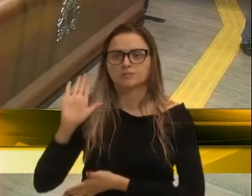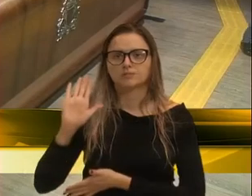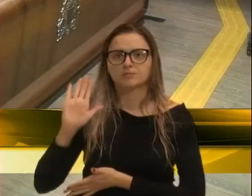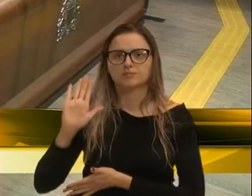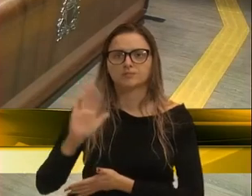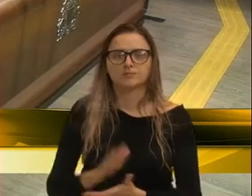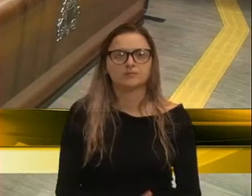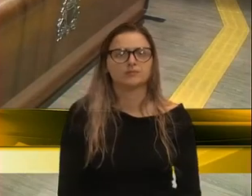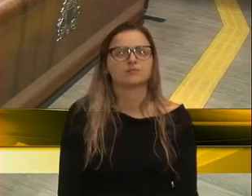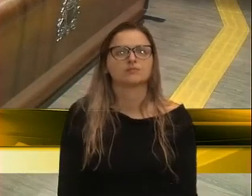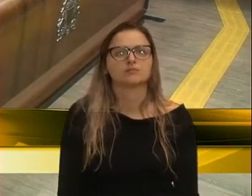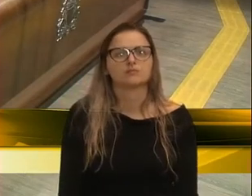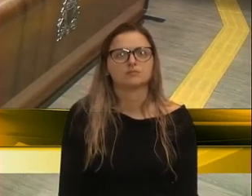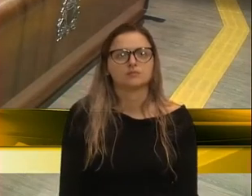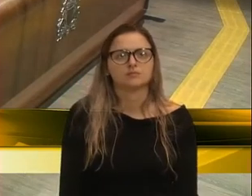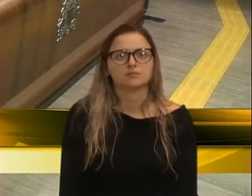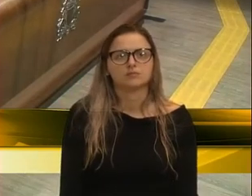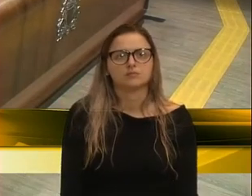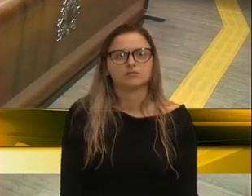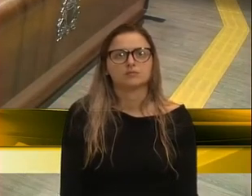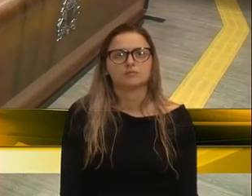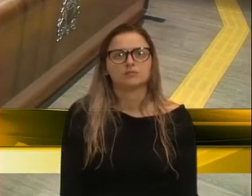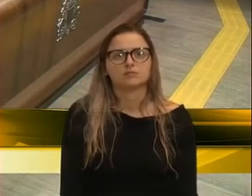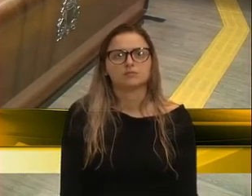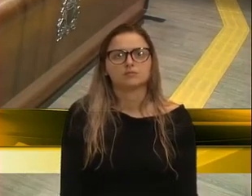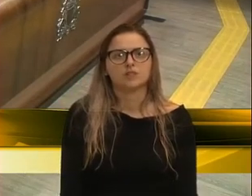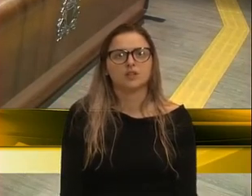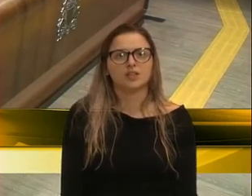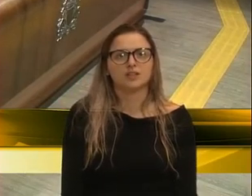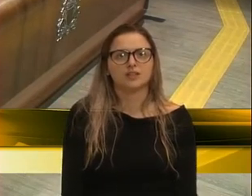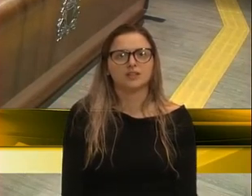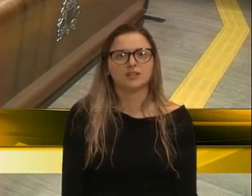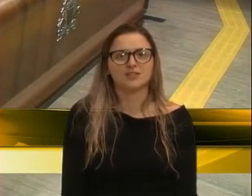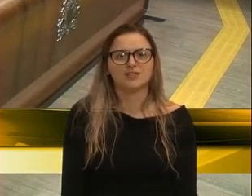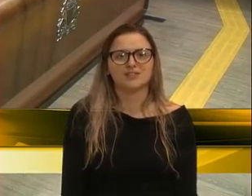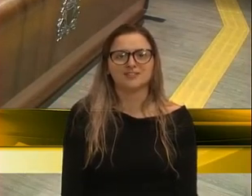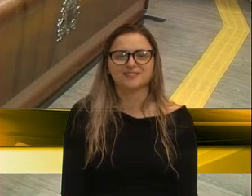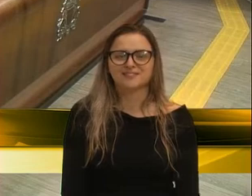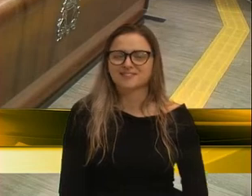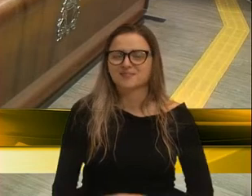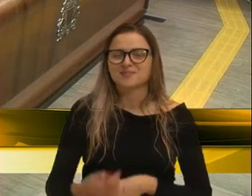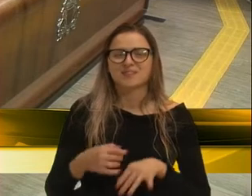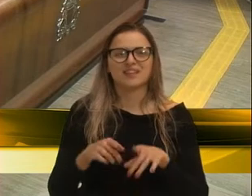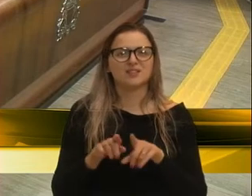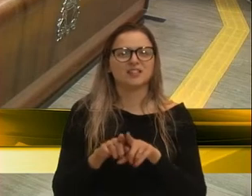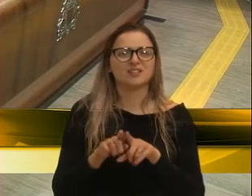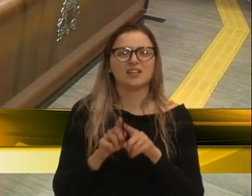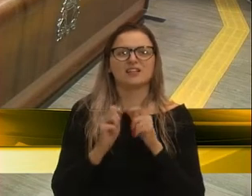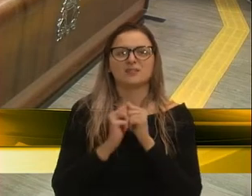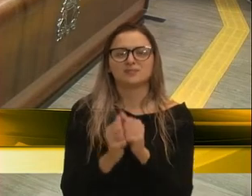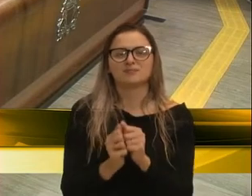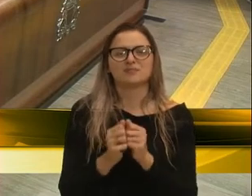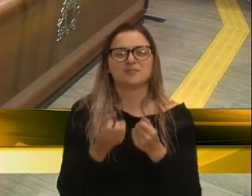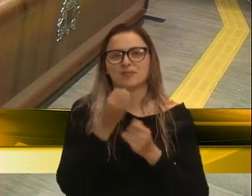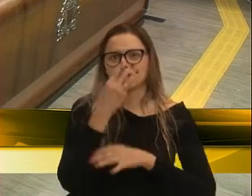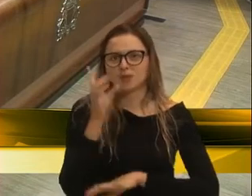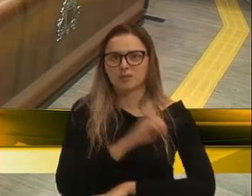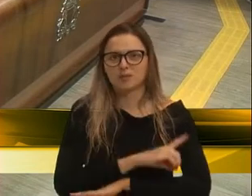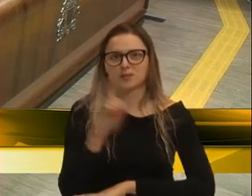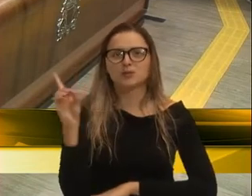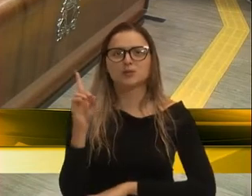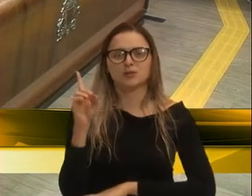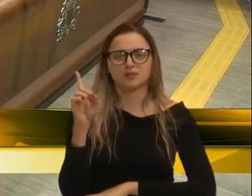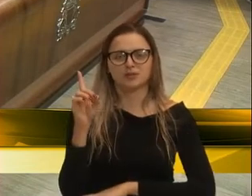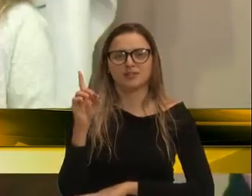Meu nobre presidente, da bancada do PP, os progressistas. Bom dia, presidente. Bom dia, colegas vereadoras,